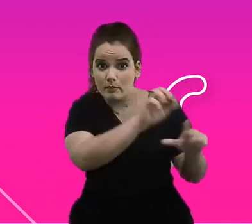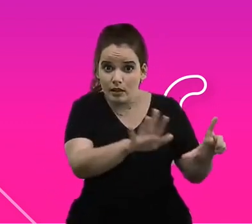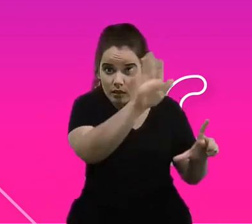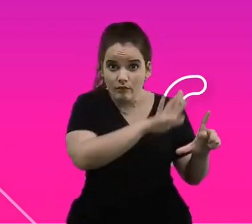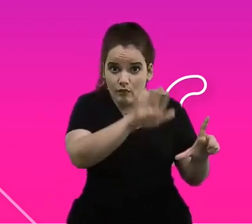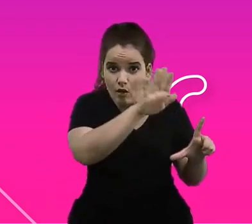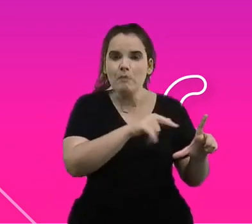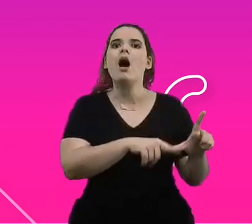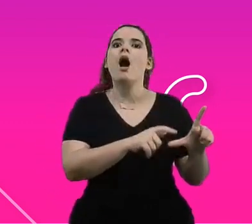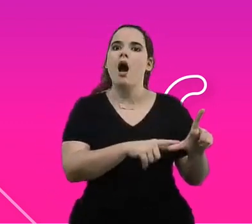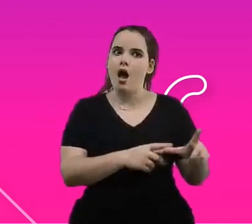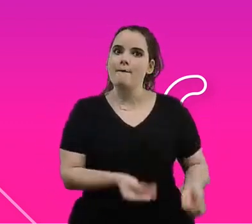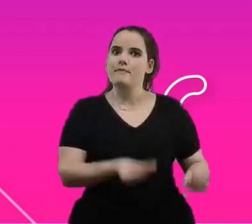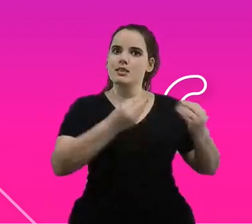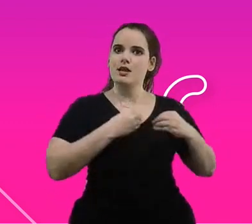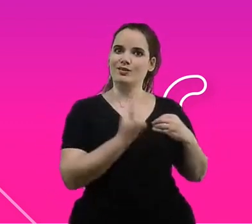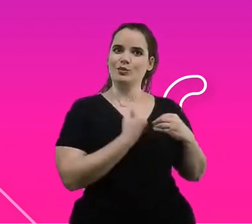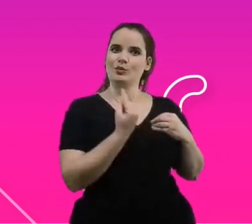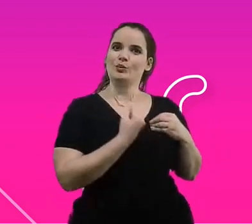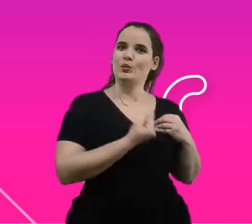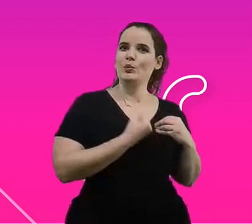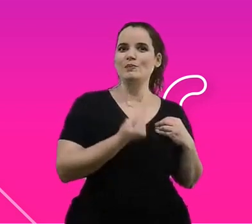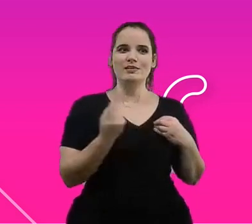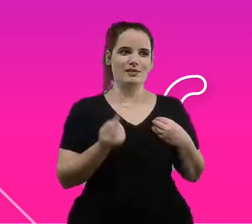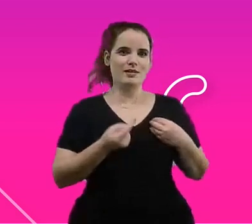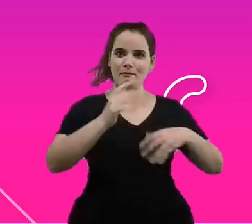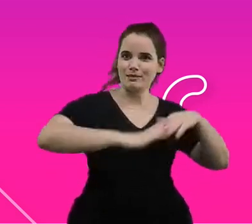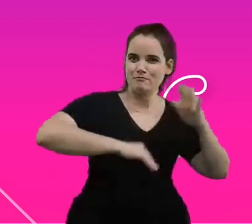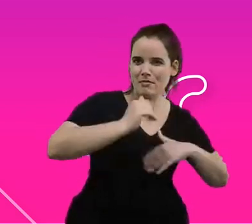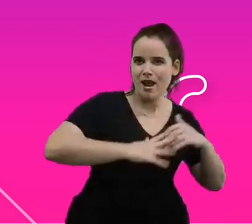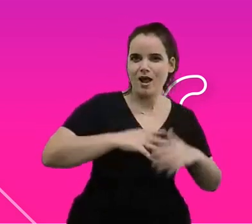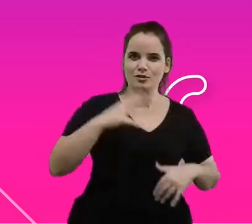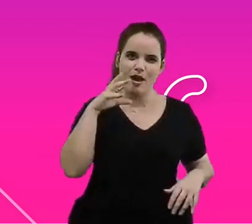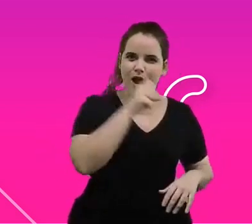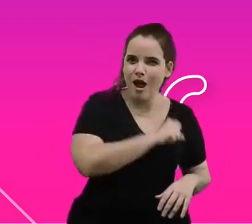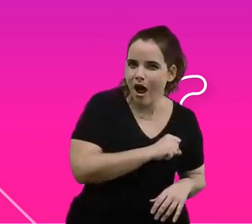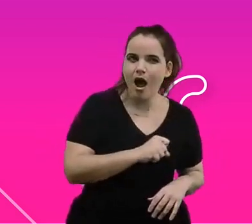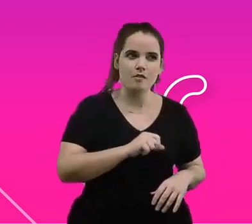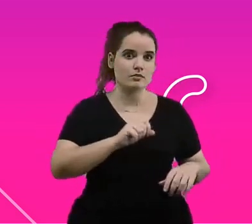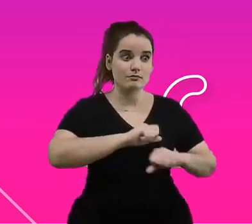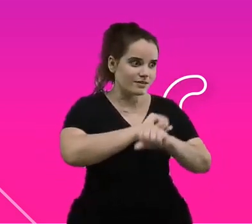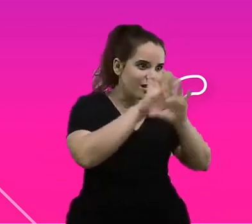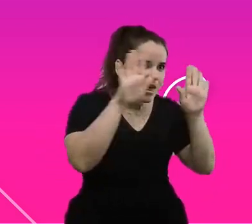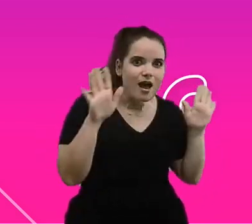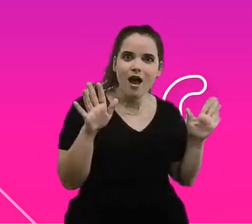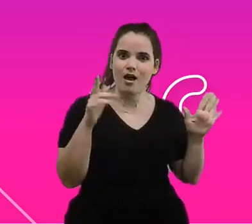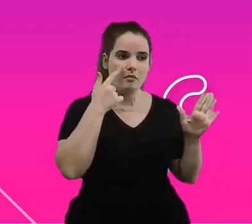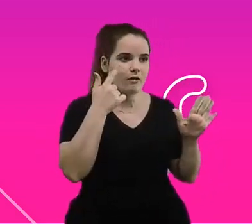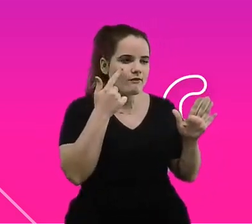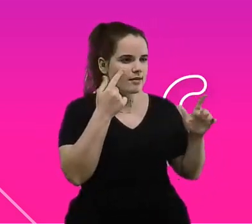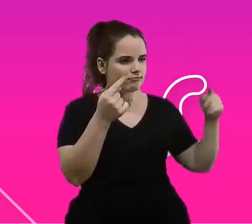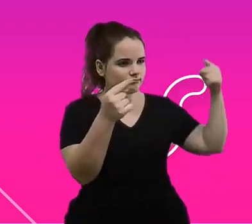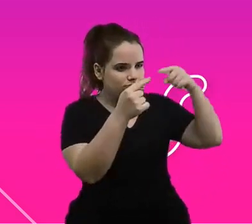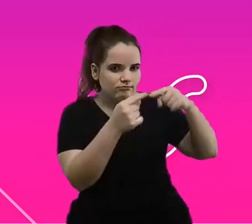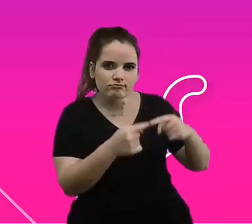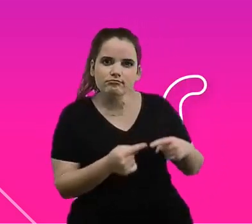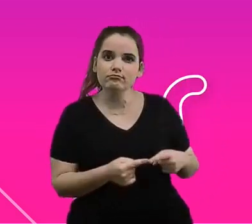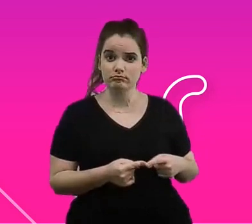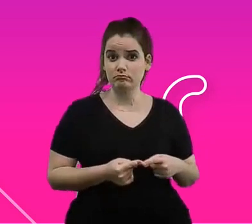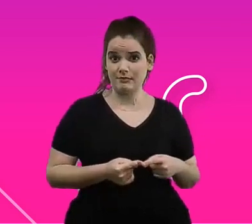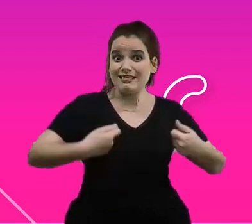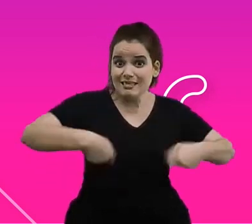uma epidemia mais generalizada do ponto de vista da gestão, Então, teve um envolvimento aí de todas as